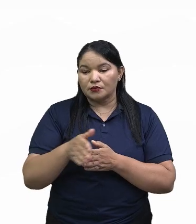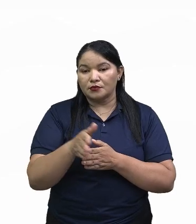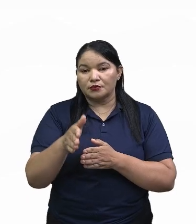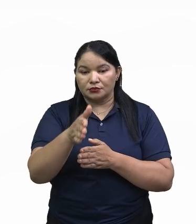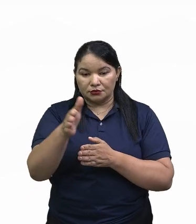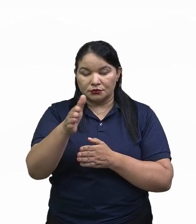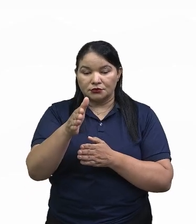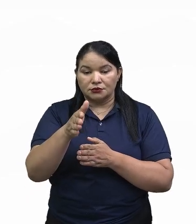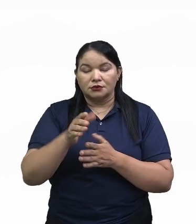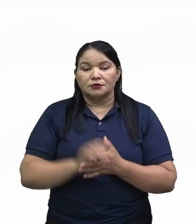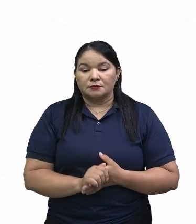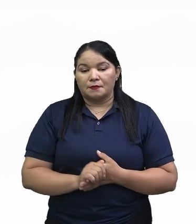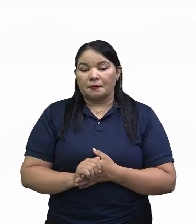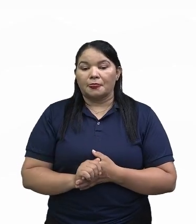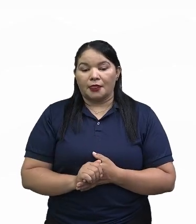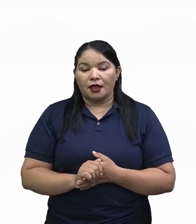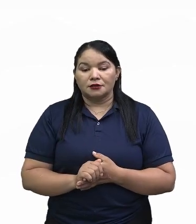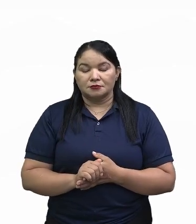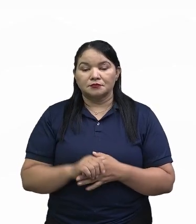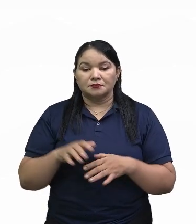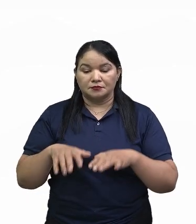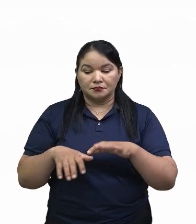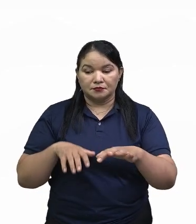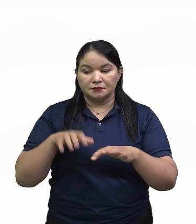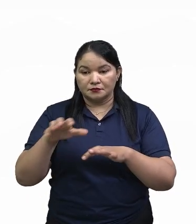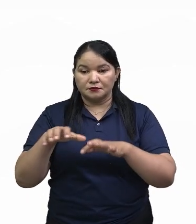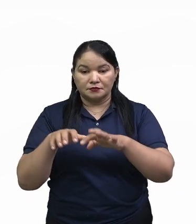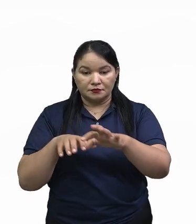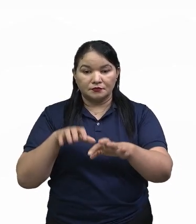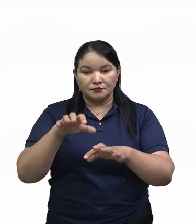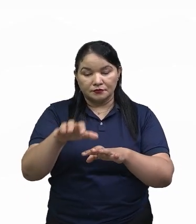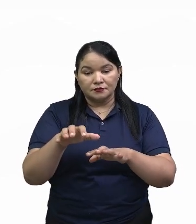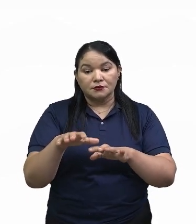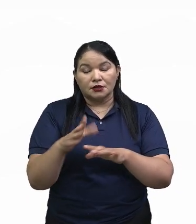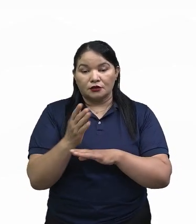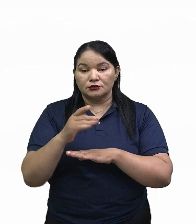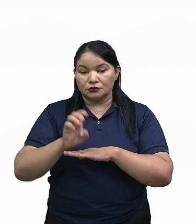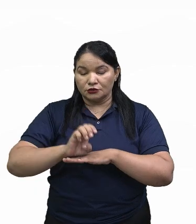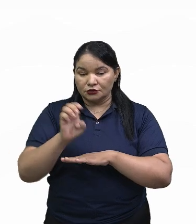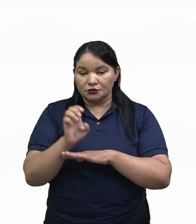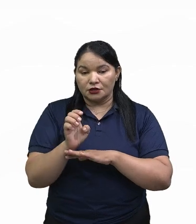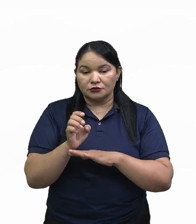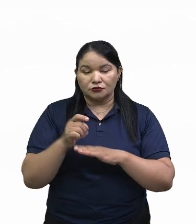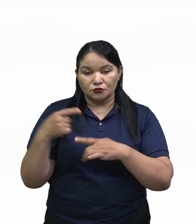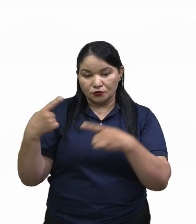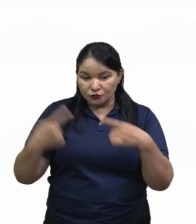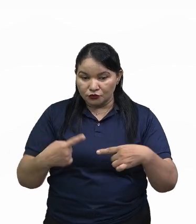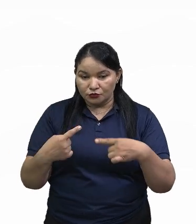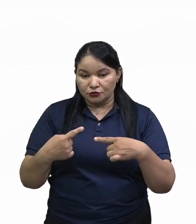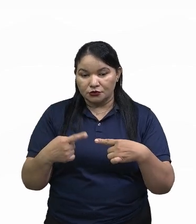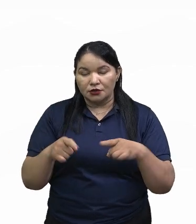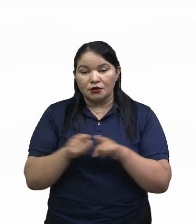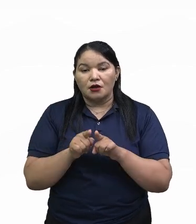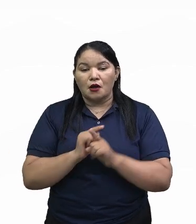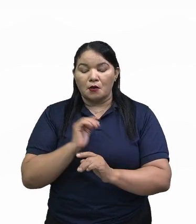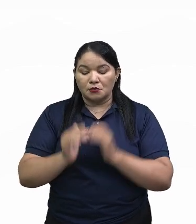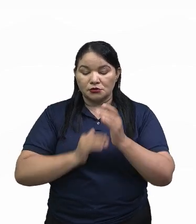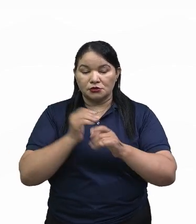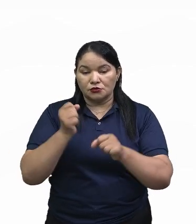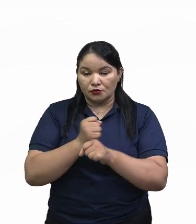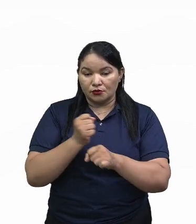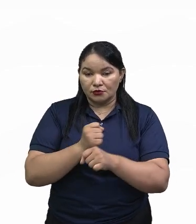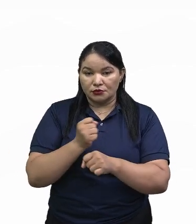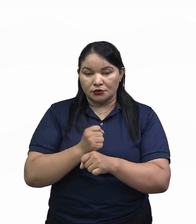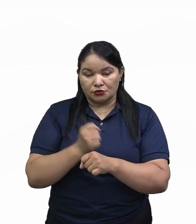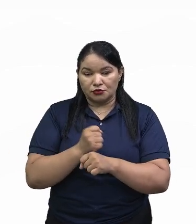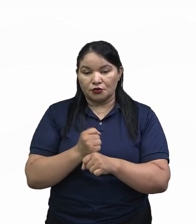nessa área, né, contestada por ambos os estados. Então, dentro desse processo de construção